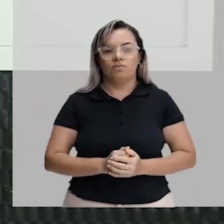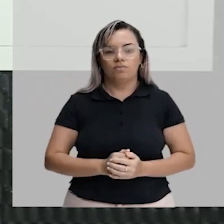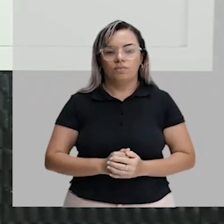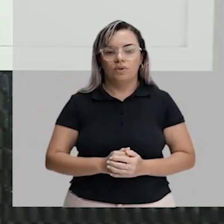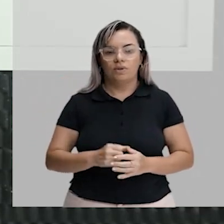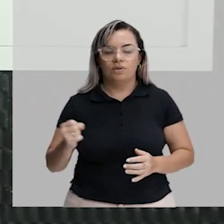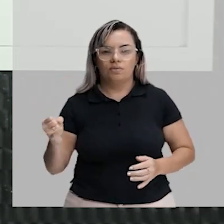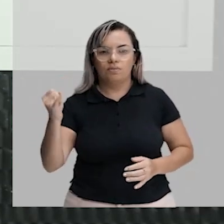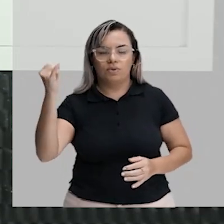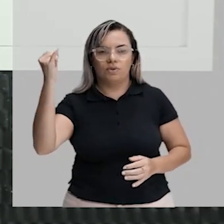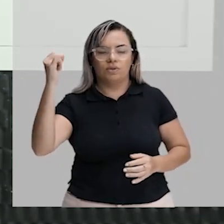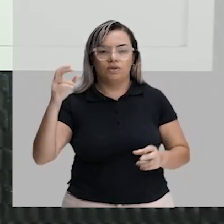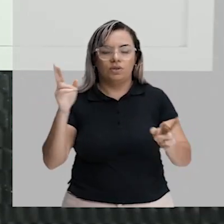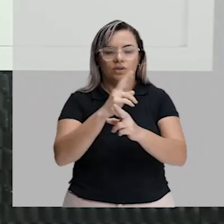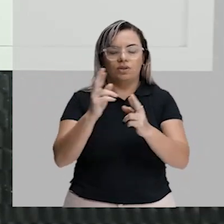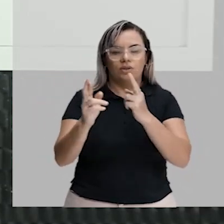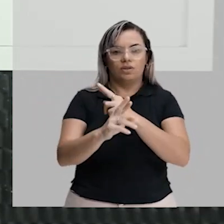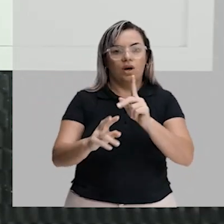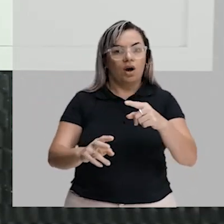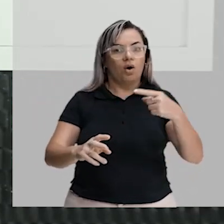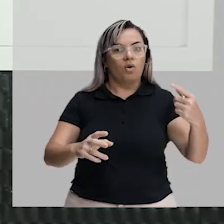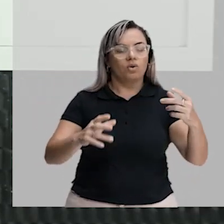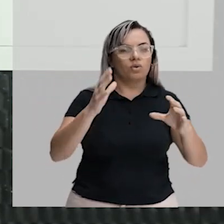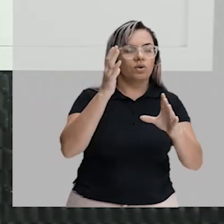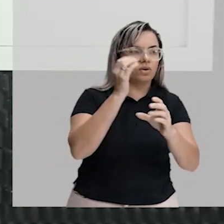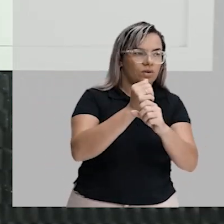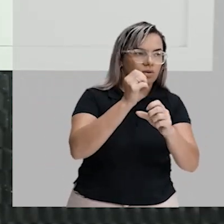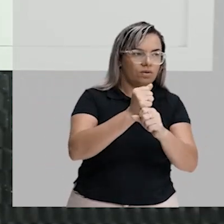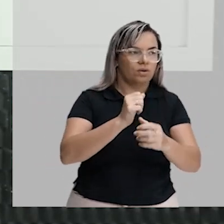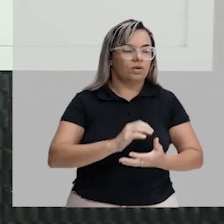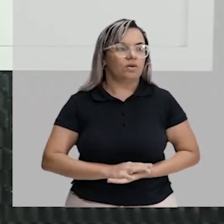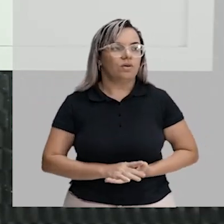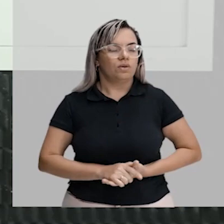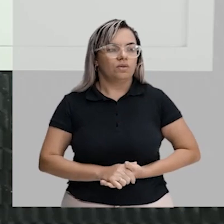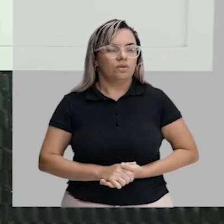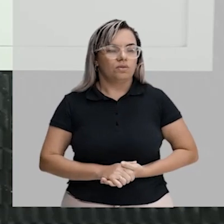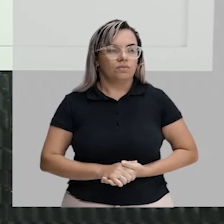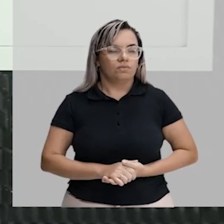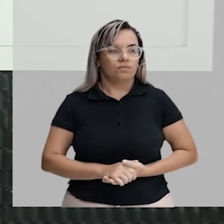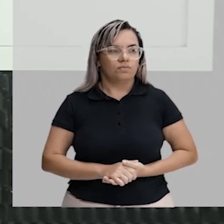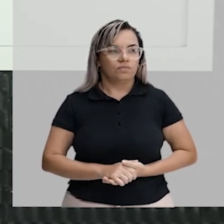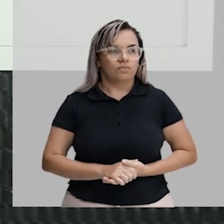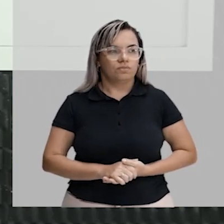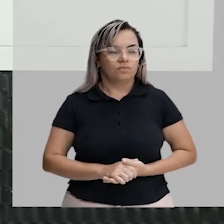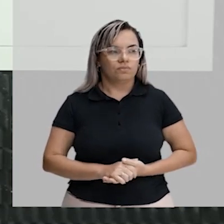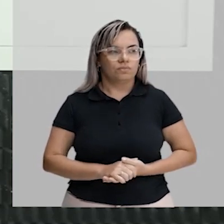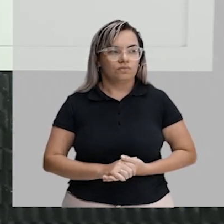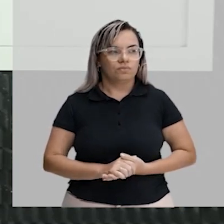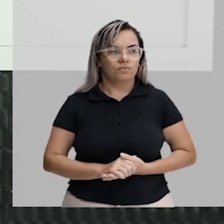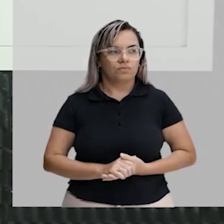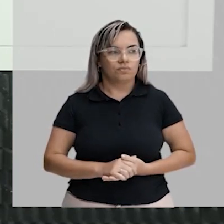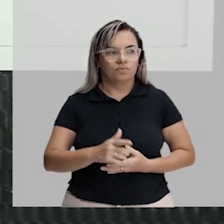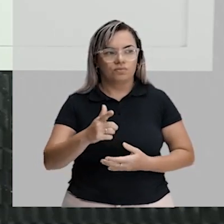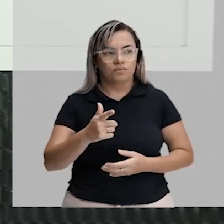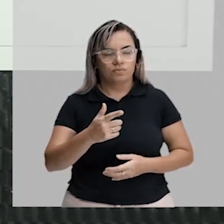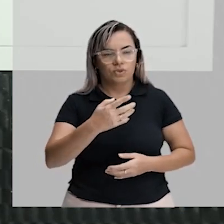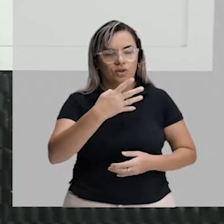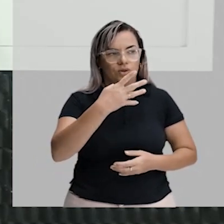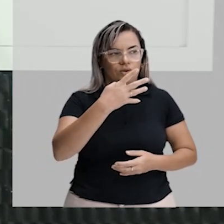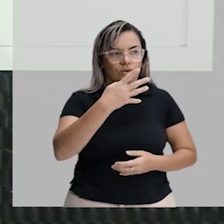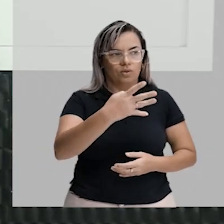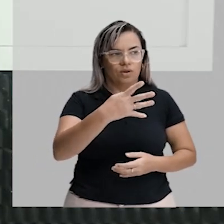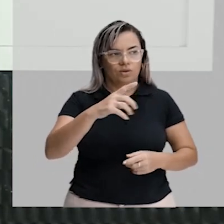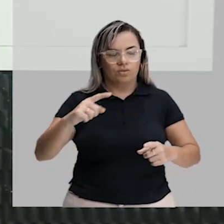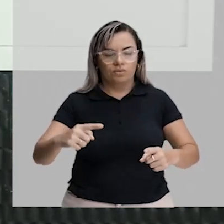repetir esse 4 aqui, 2 ao quadrado é 4. Aqui, como está separado,